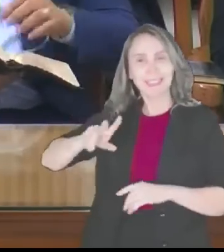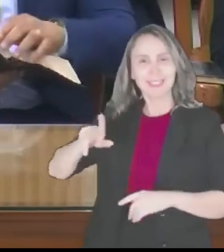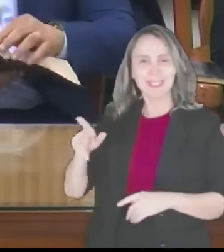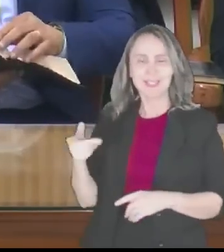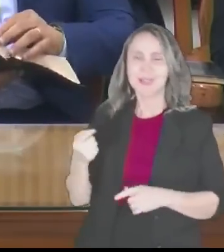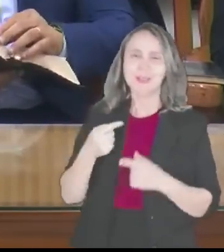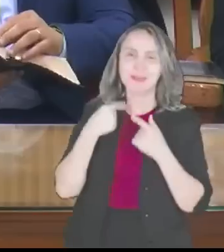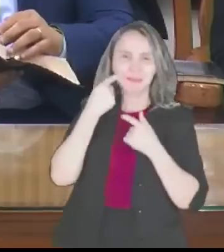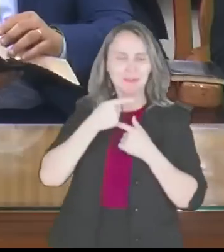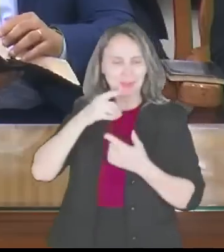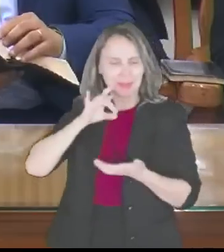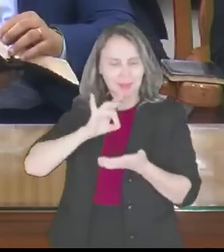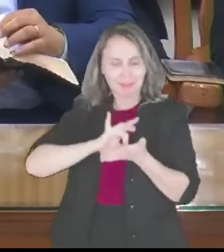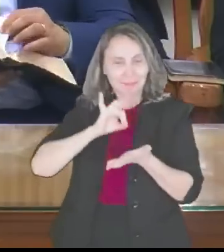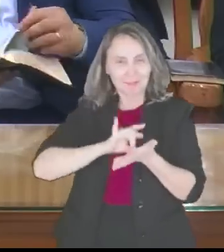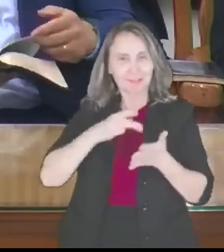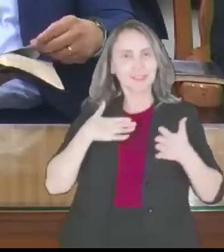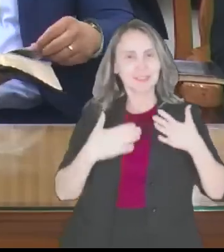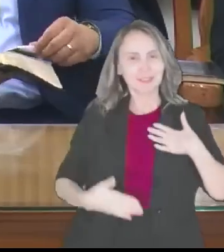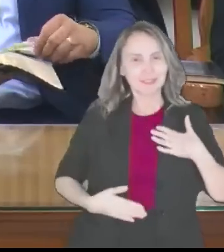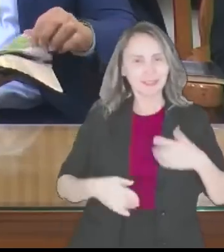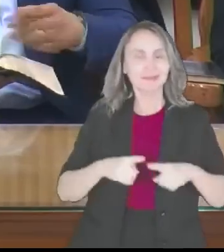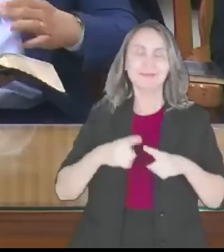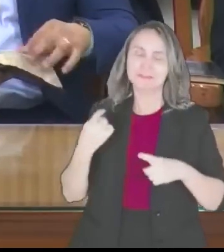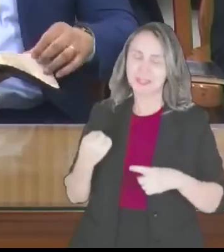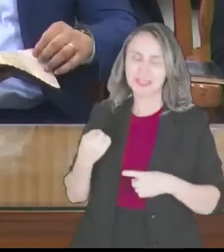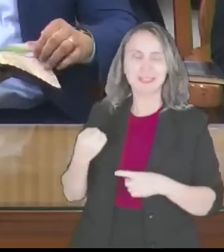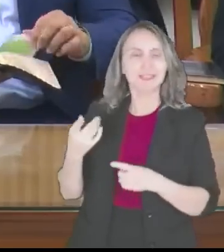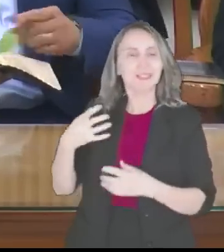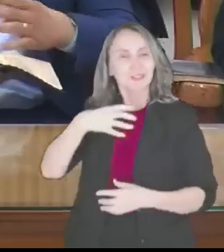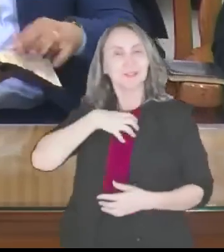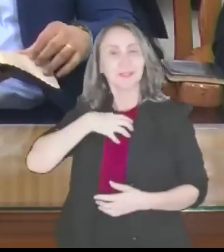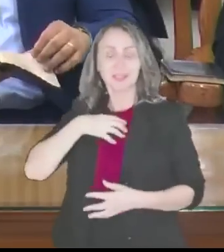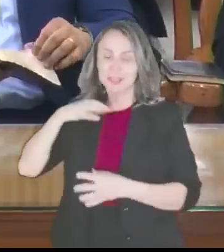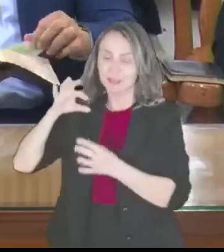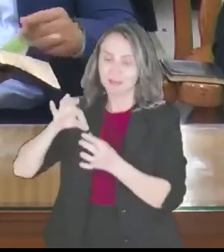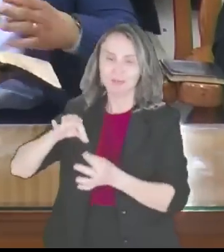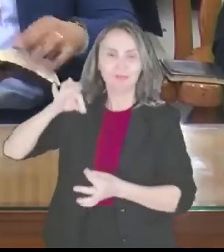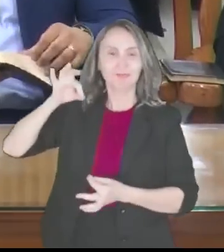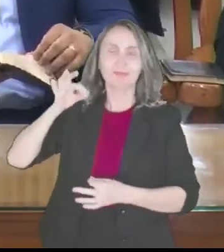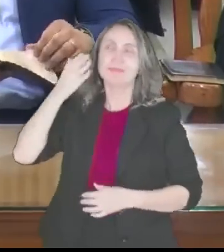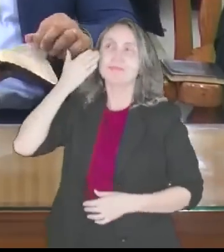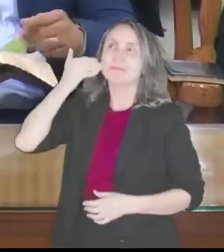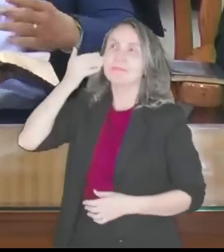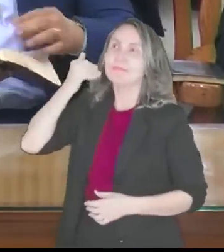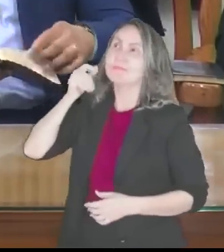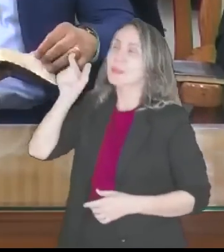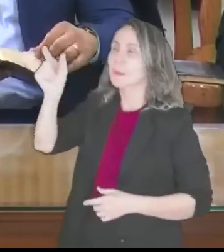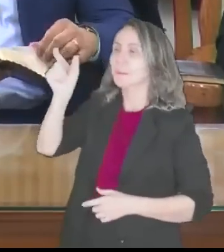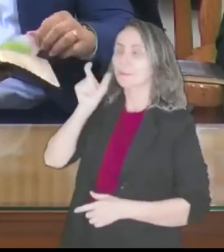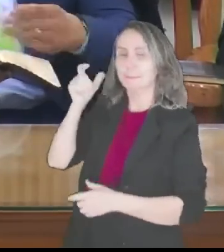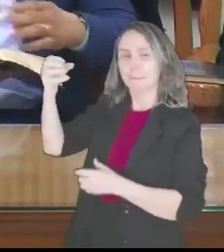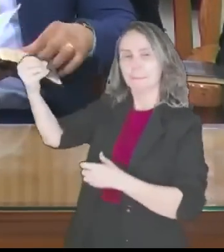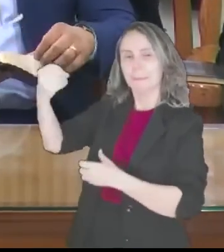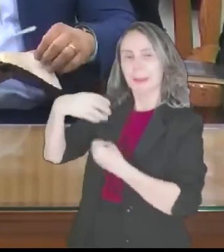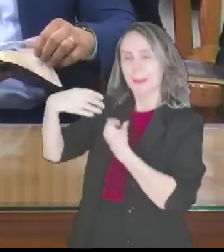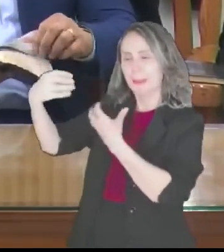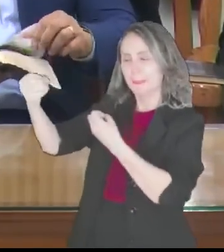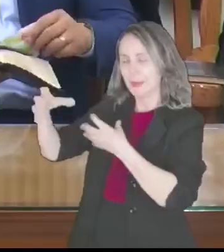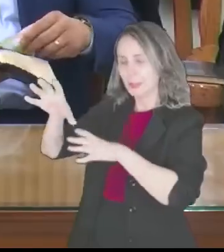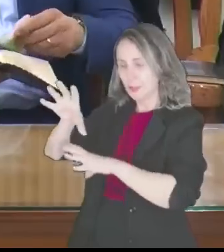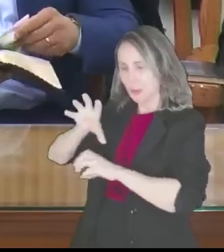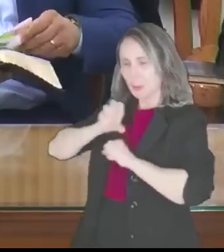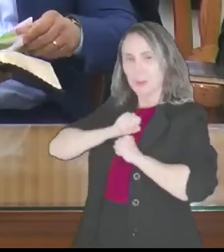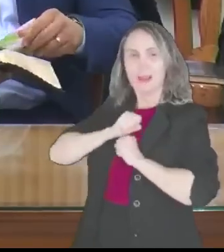beiços espirituais. Voltar para casa levando o pão da palavra na alma. Meus